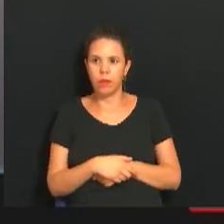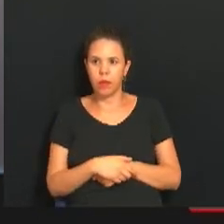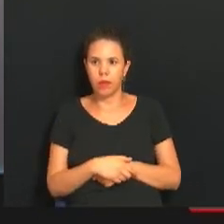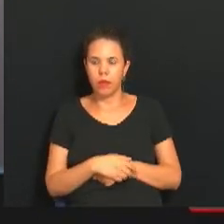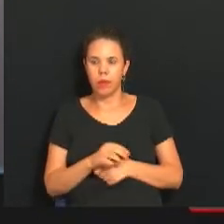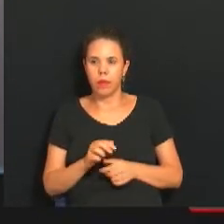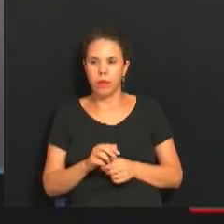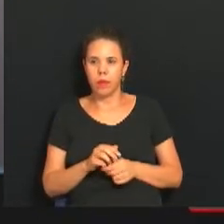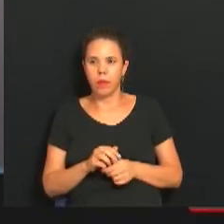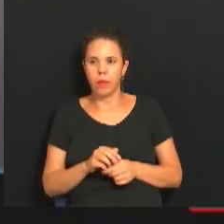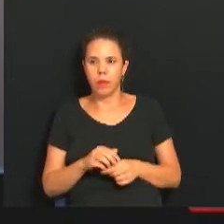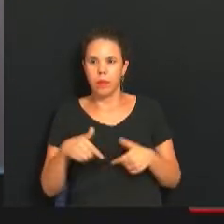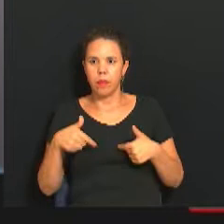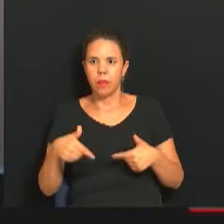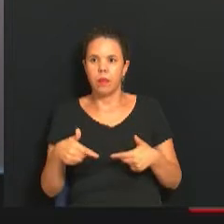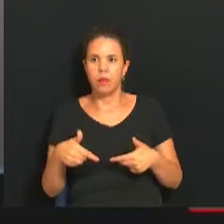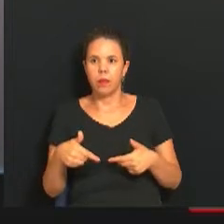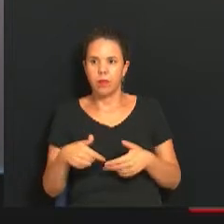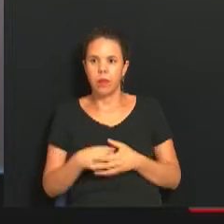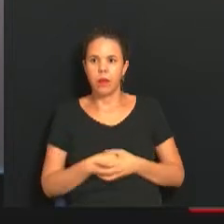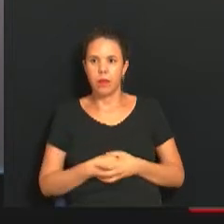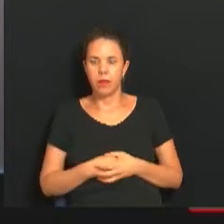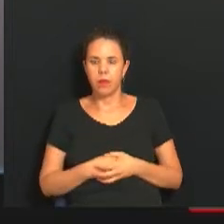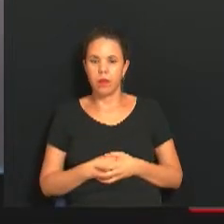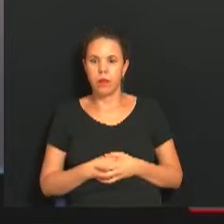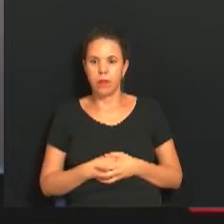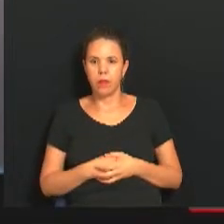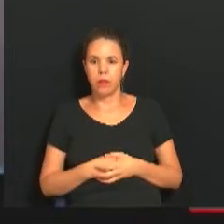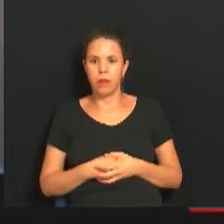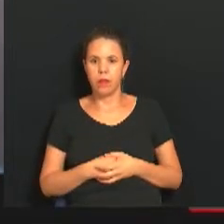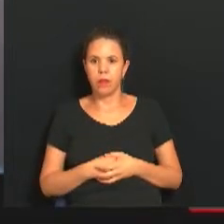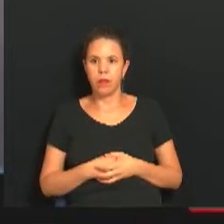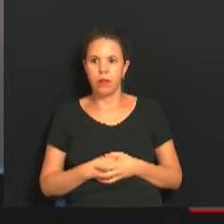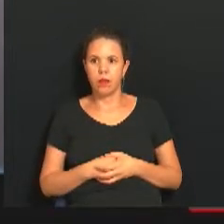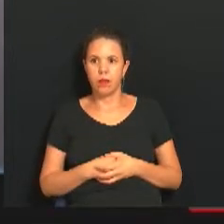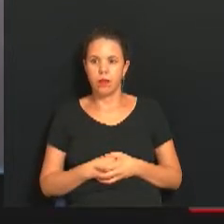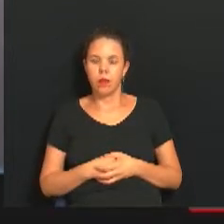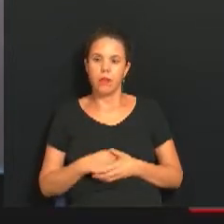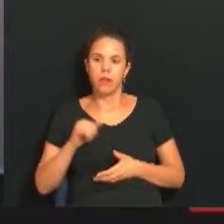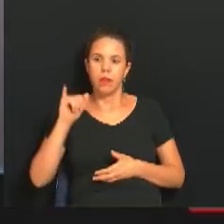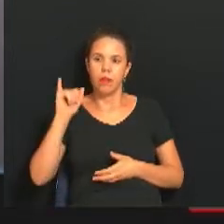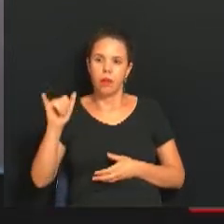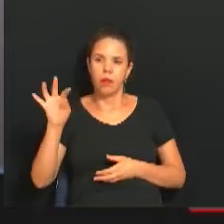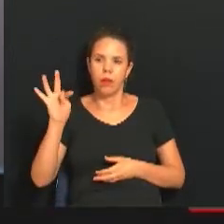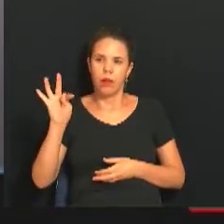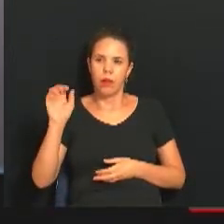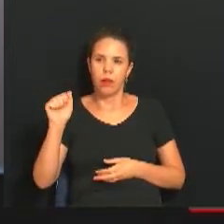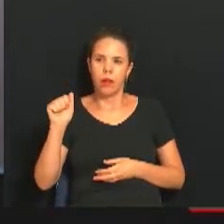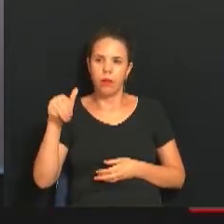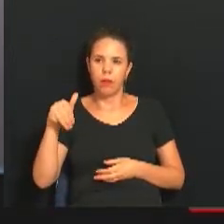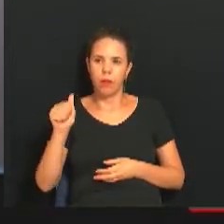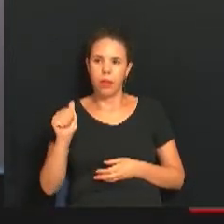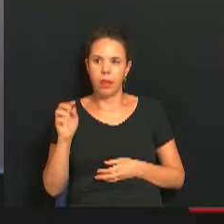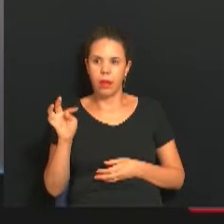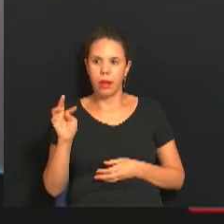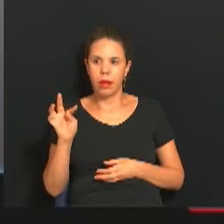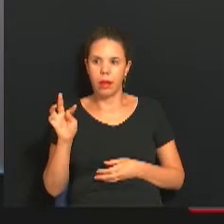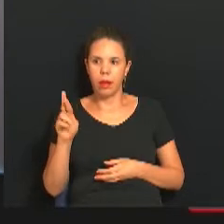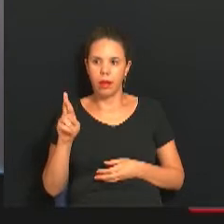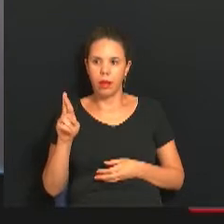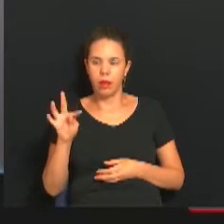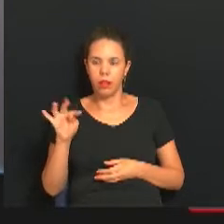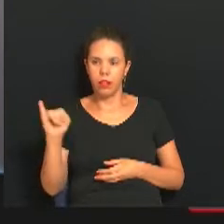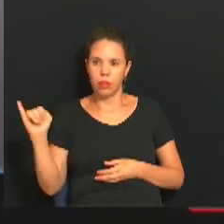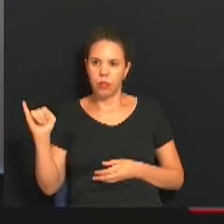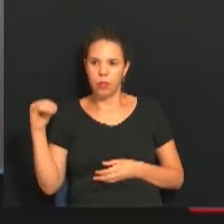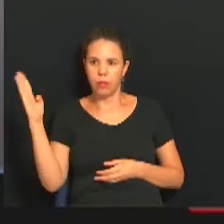em ação nesses últimos votos. Justamente o Itamaraty, que é uma das instituições com os melhores quadros da administração federal